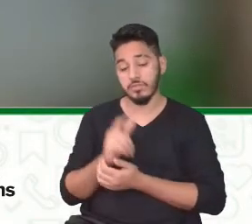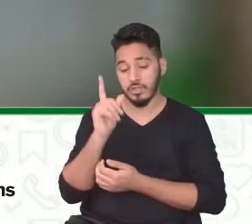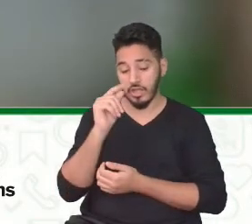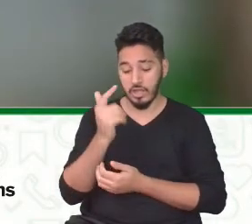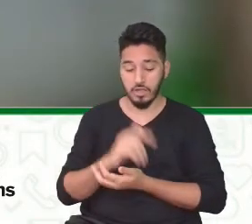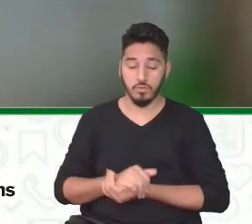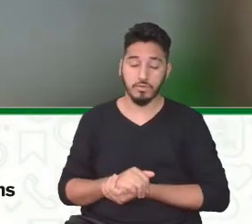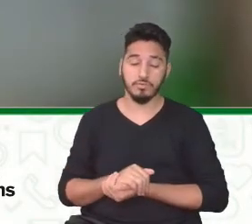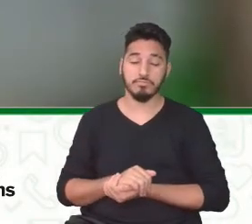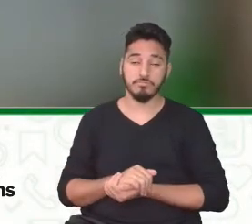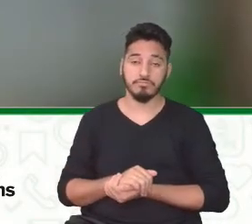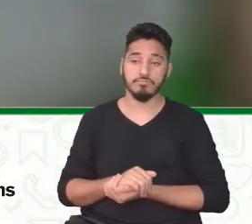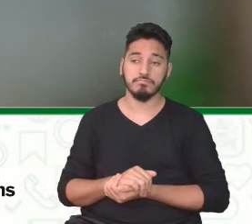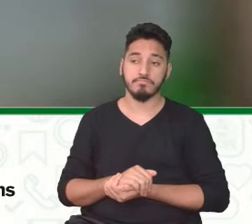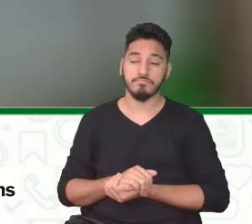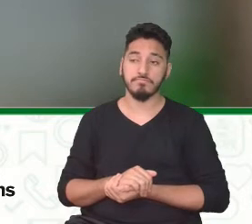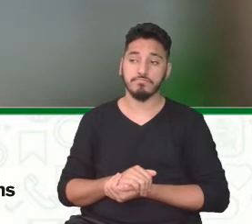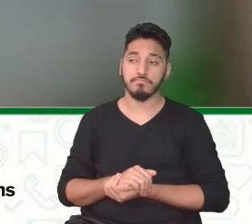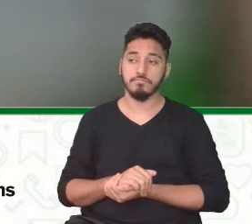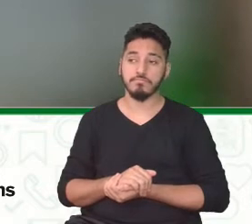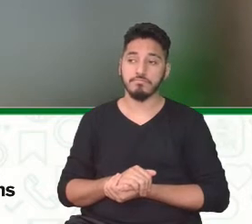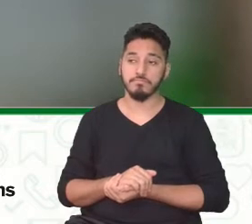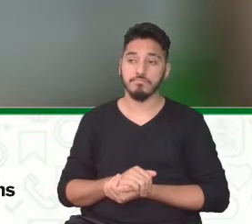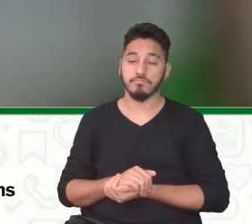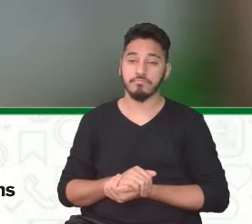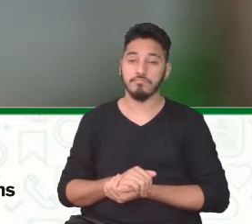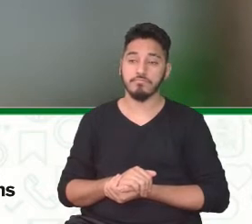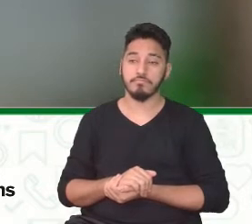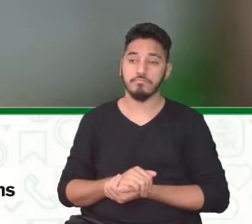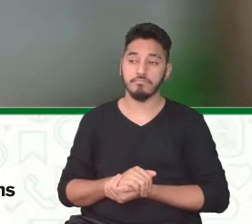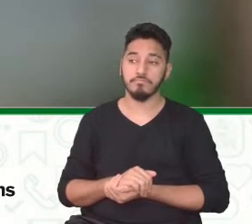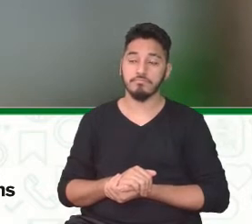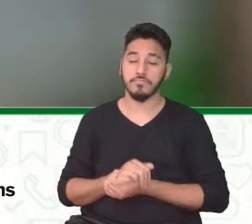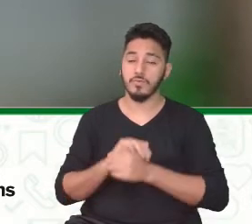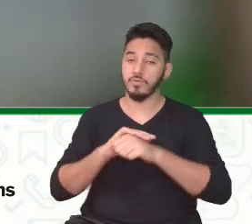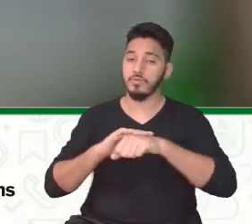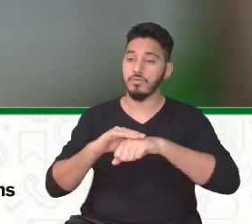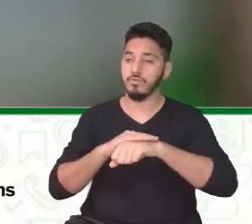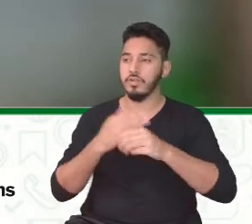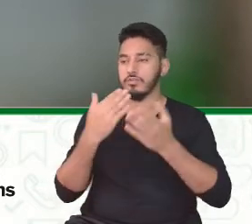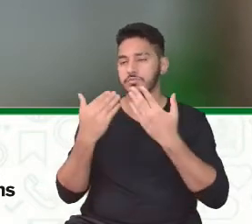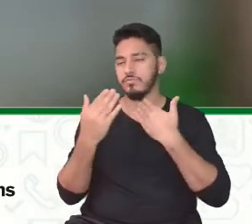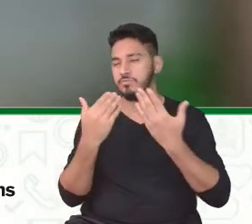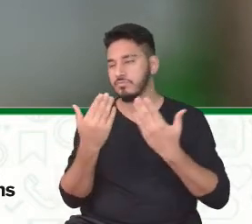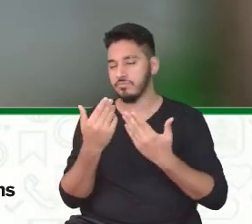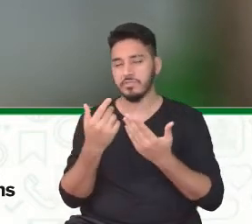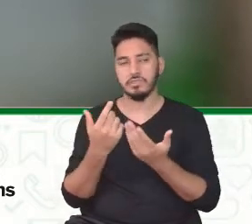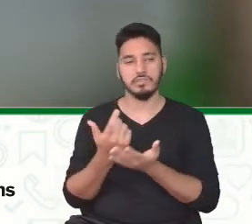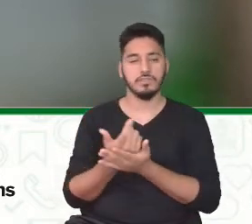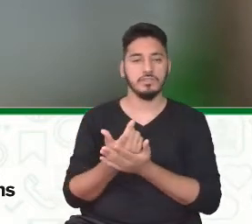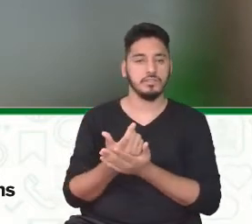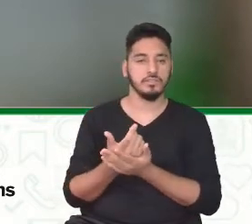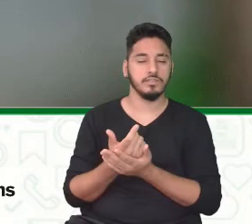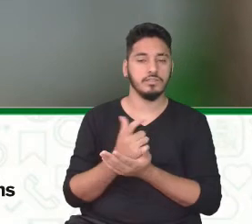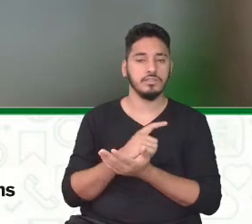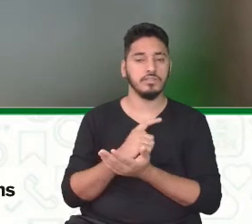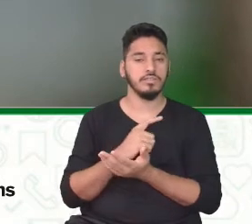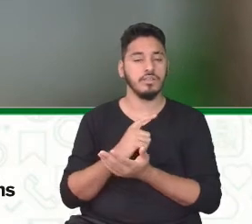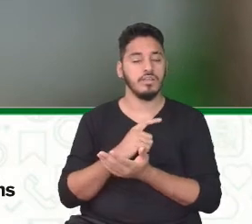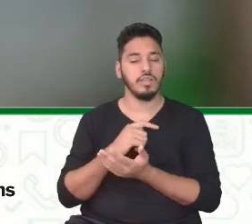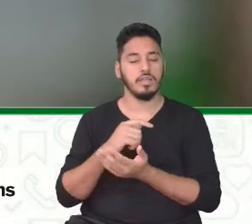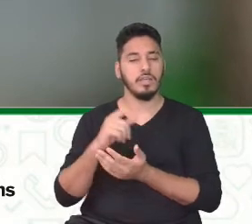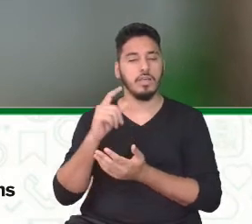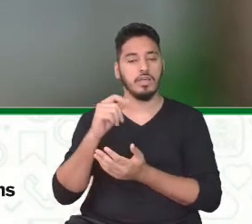desperdício da água né É bem como também a gente acontece situações para celular quando caçadas lavando o